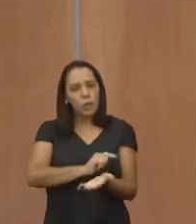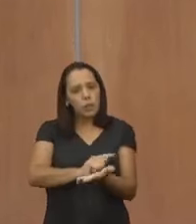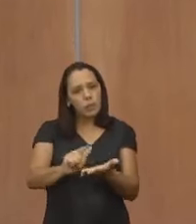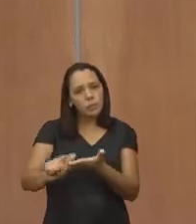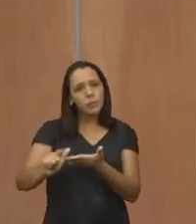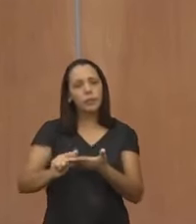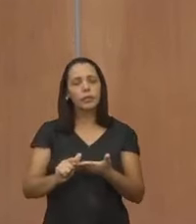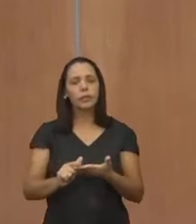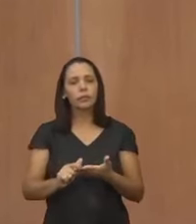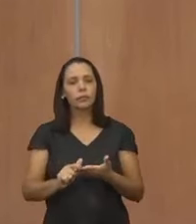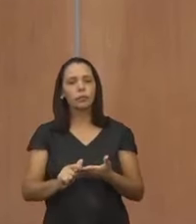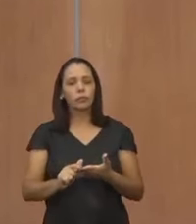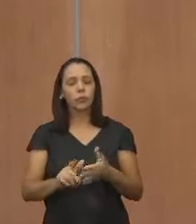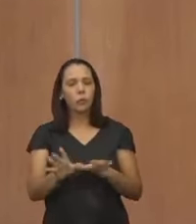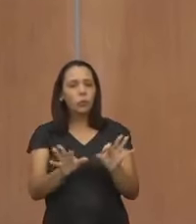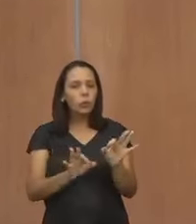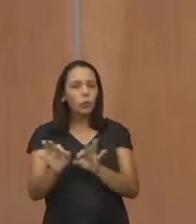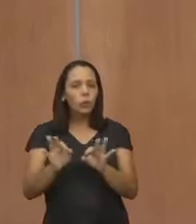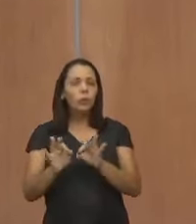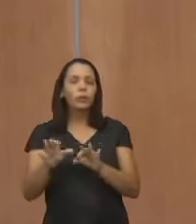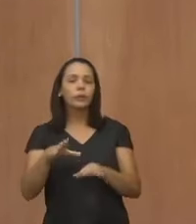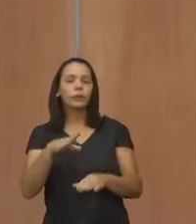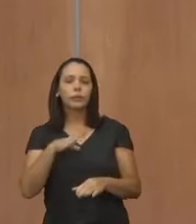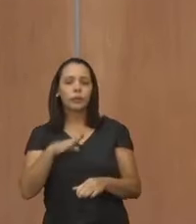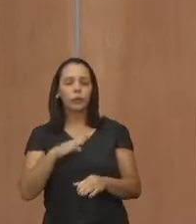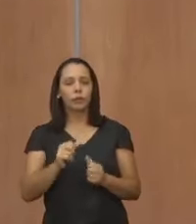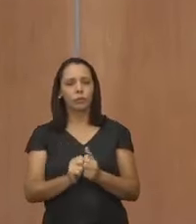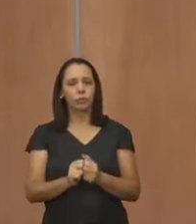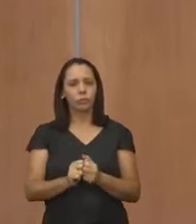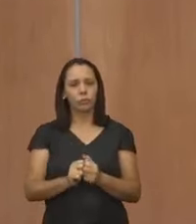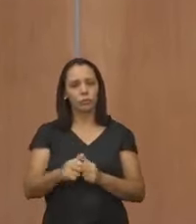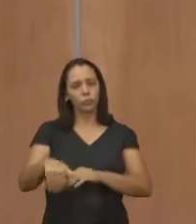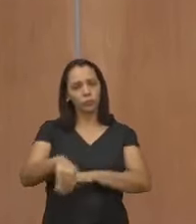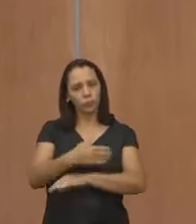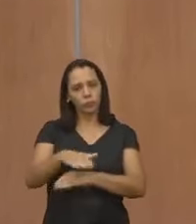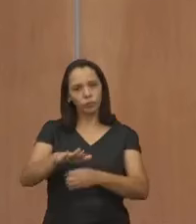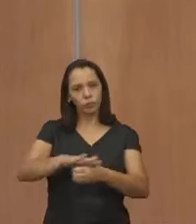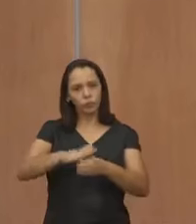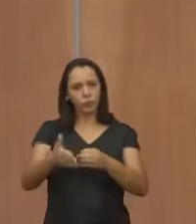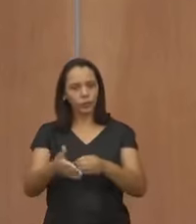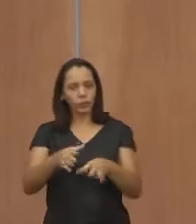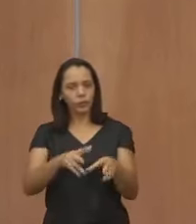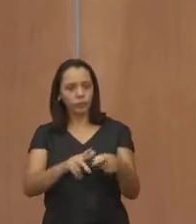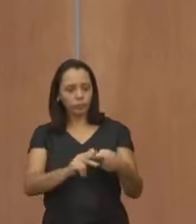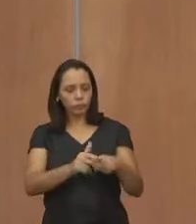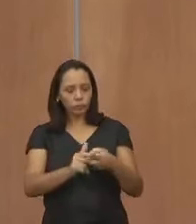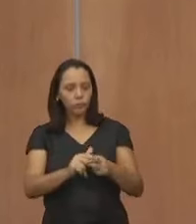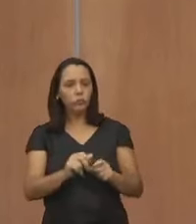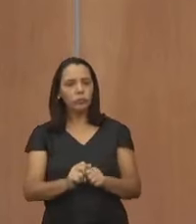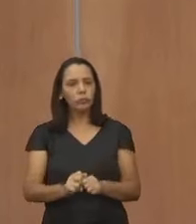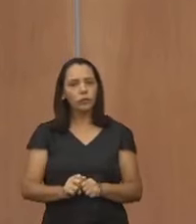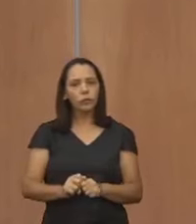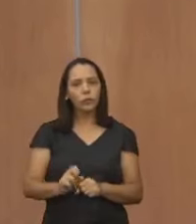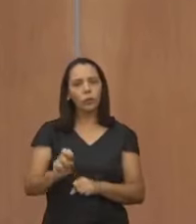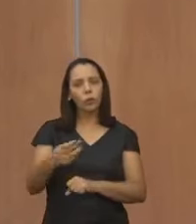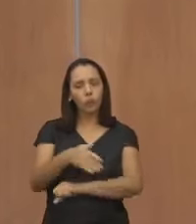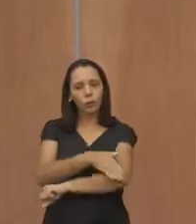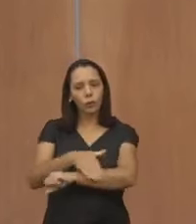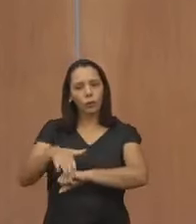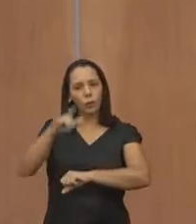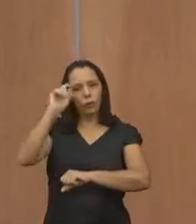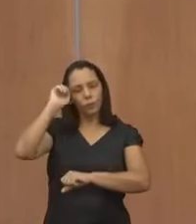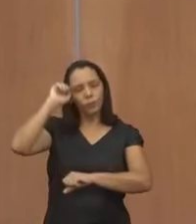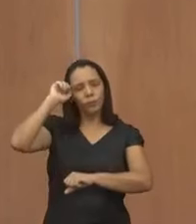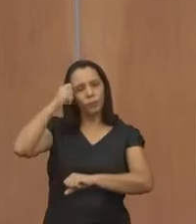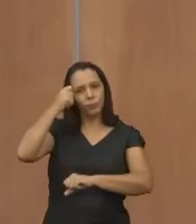urbana, arrumação de boca de lobo, questão também de pavimentação em alguns locais, na Geraldo Scavone, para vocês,